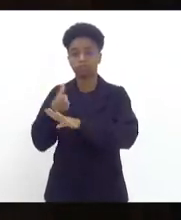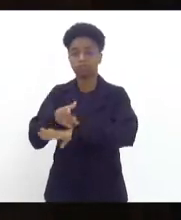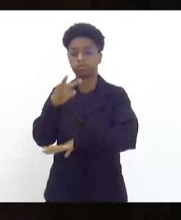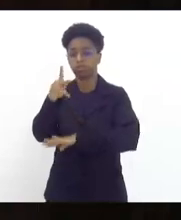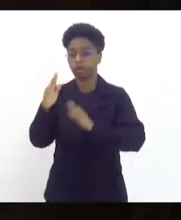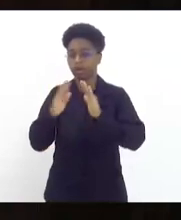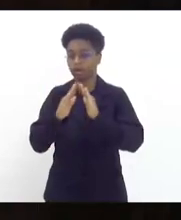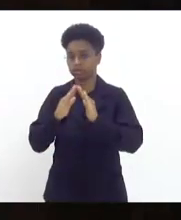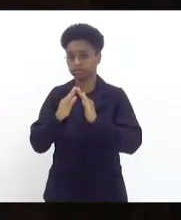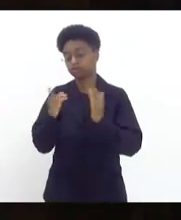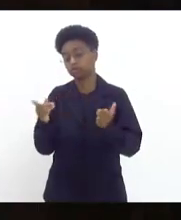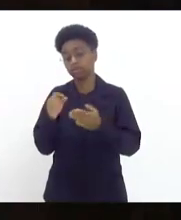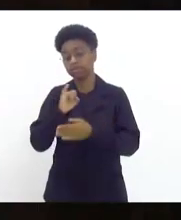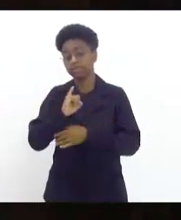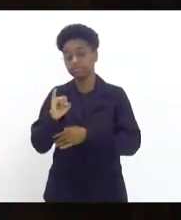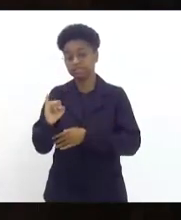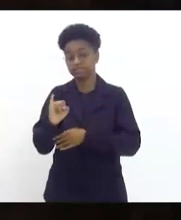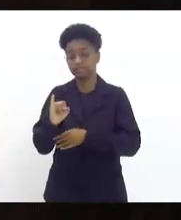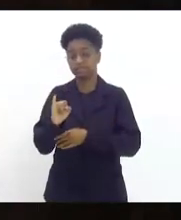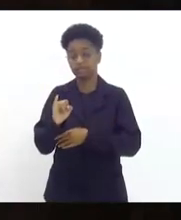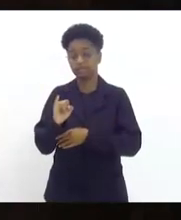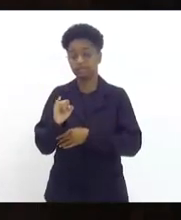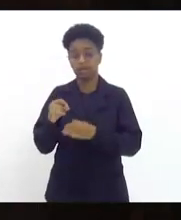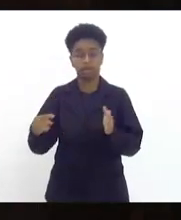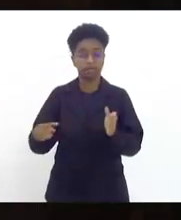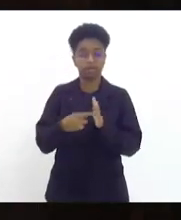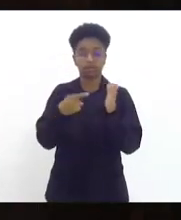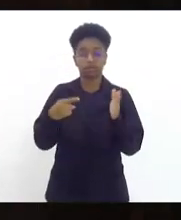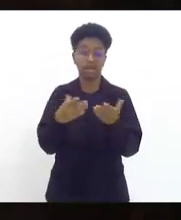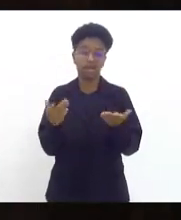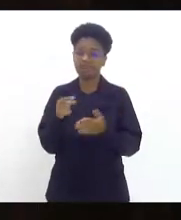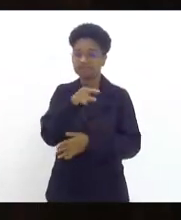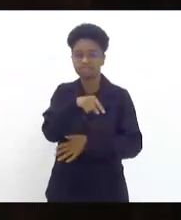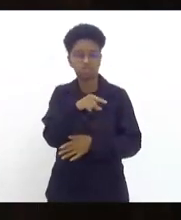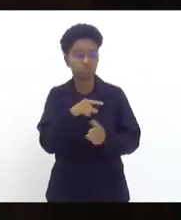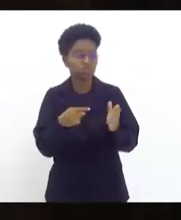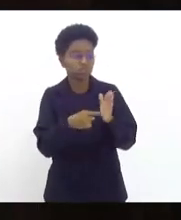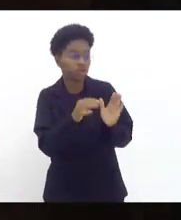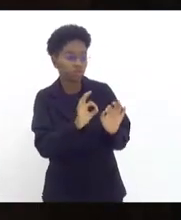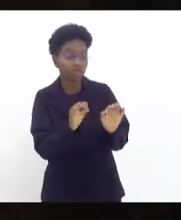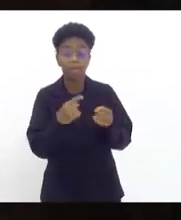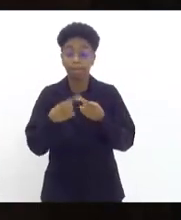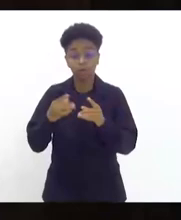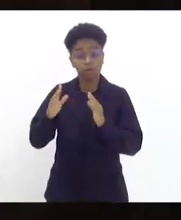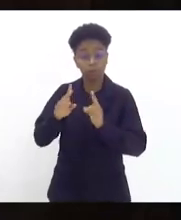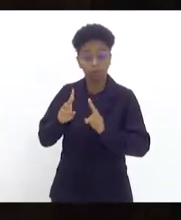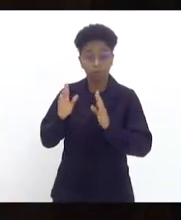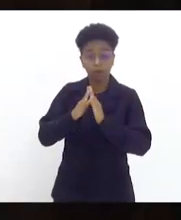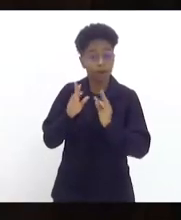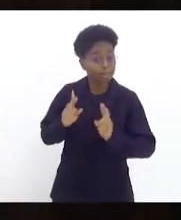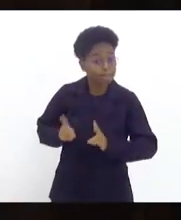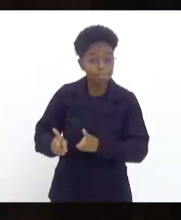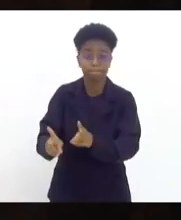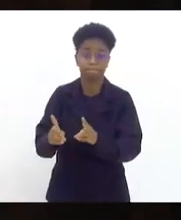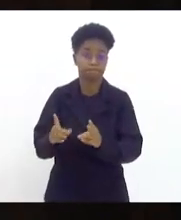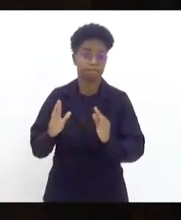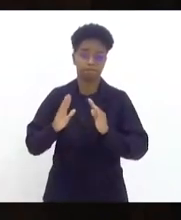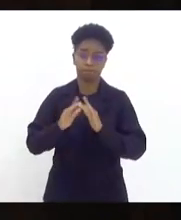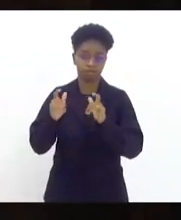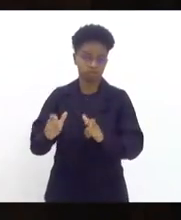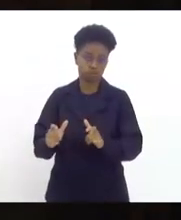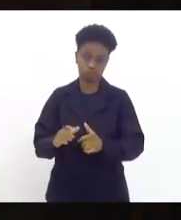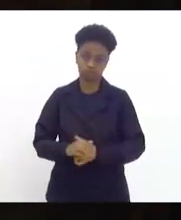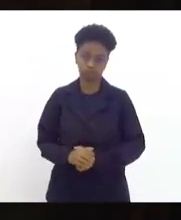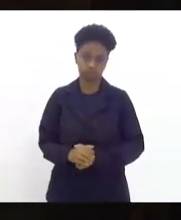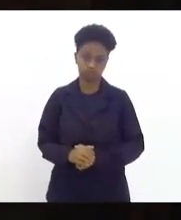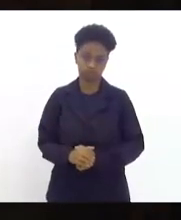aí você faz alguma coisa Ah porque não registrou queixa porque você vai continuar morando no mesmo lugar e